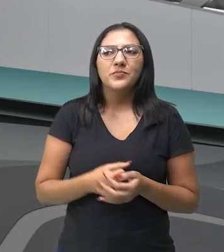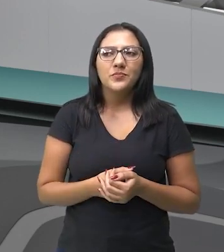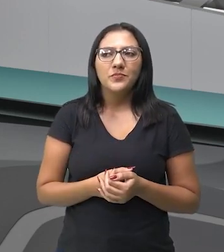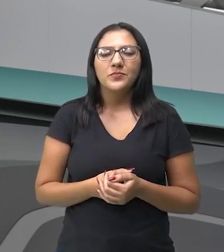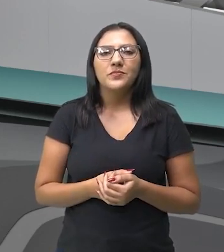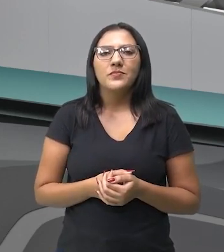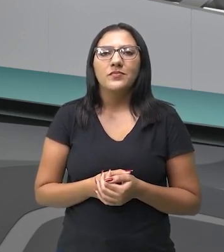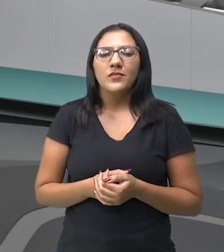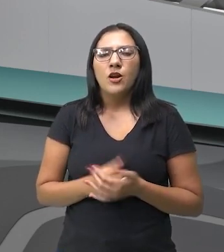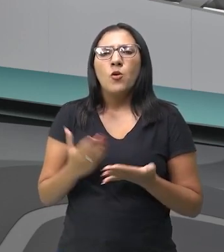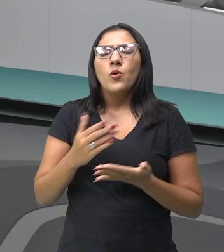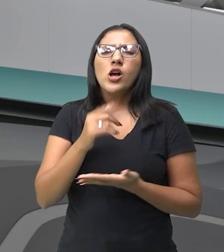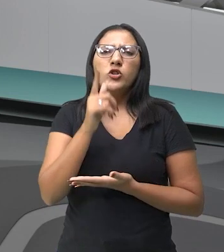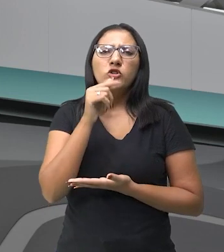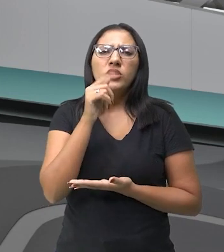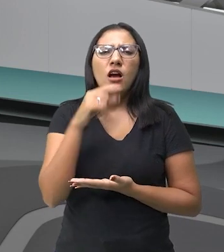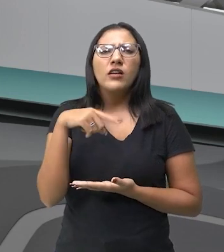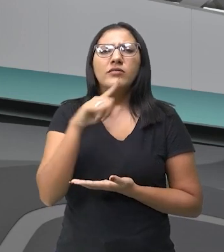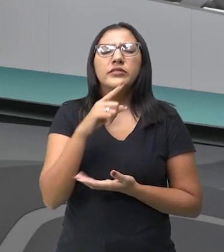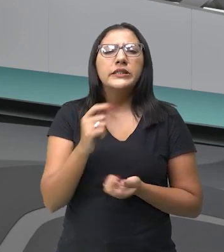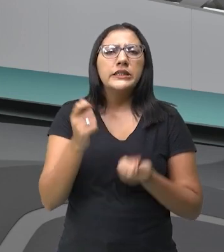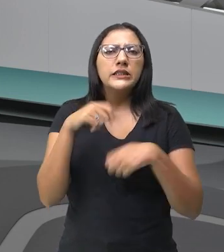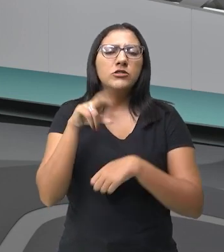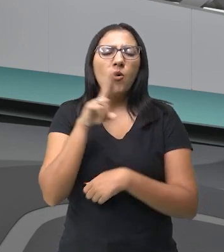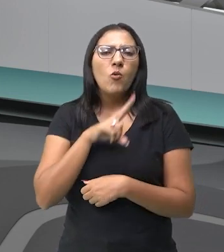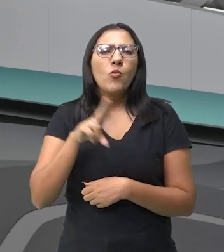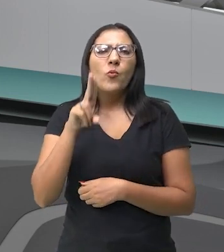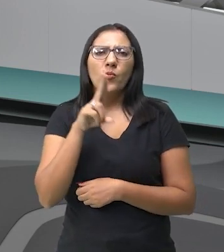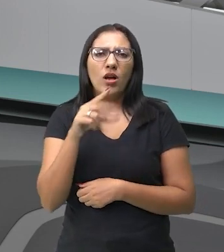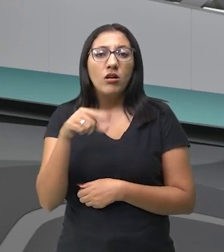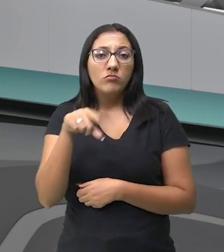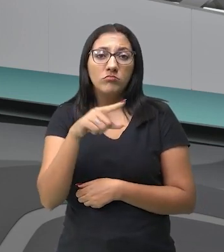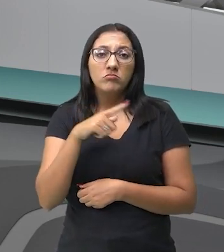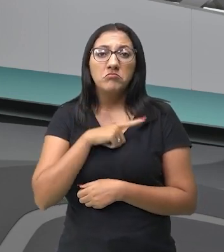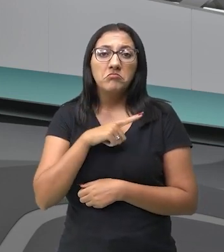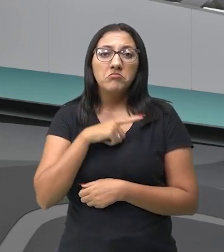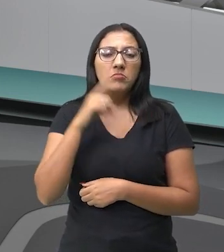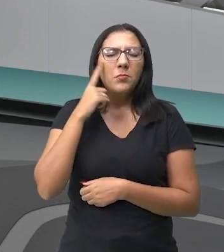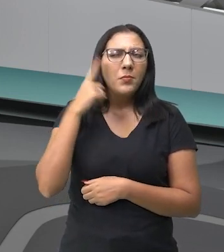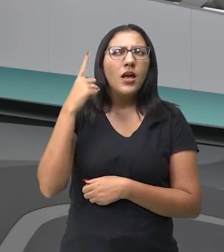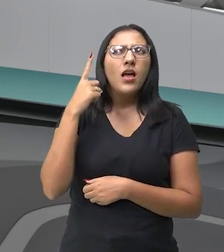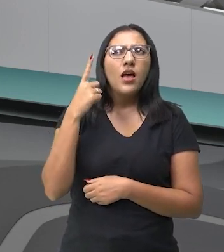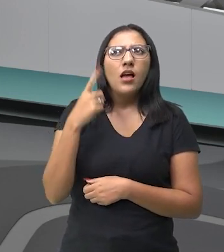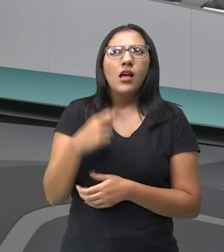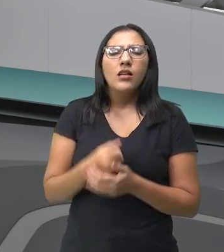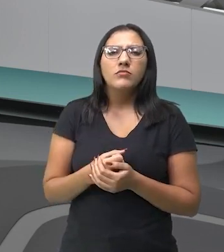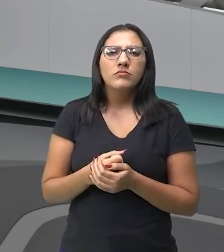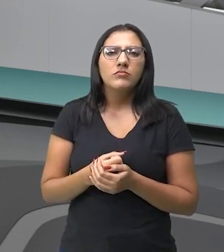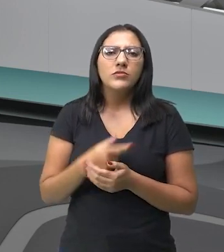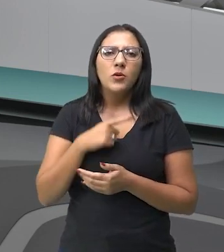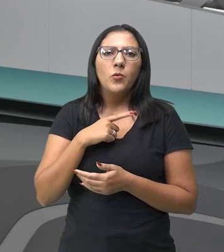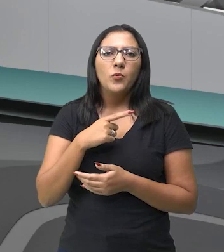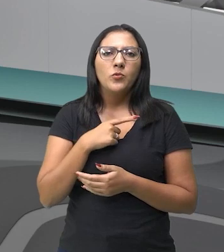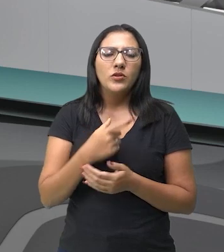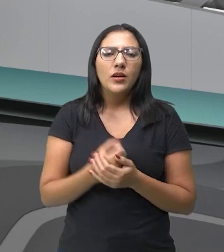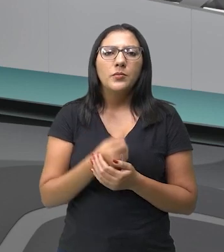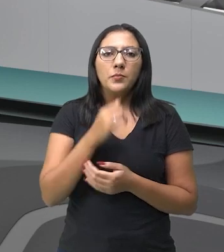pia da cozinha para lavar a louça. Por quanto tempo em minutos você mantém a sua